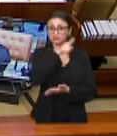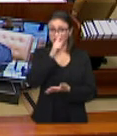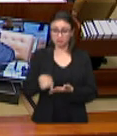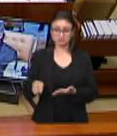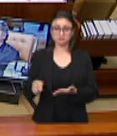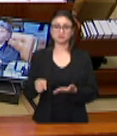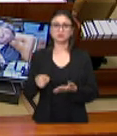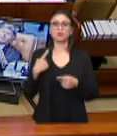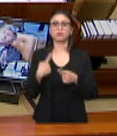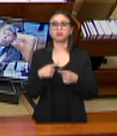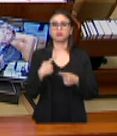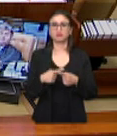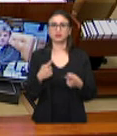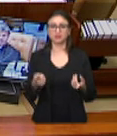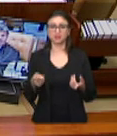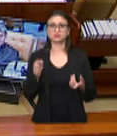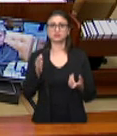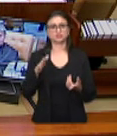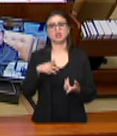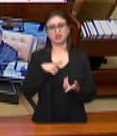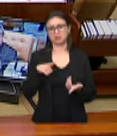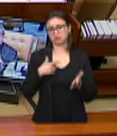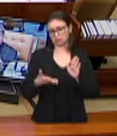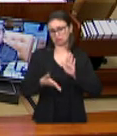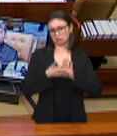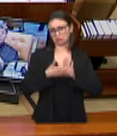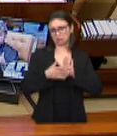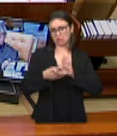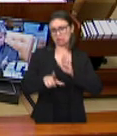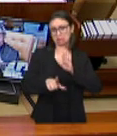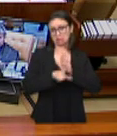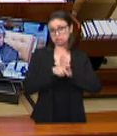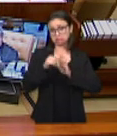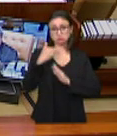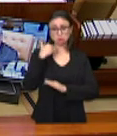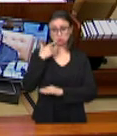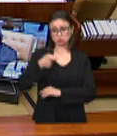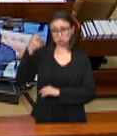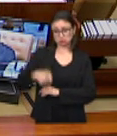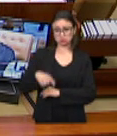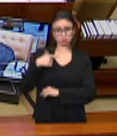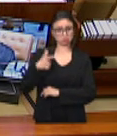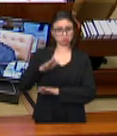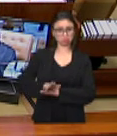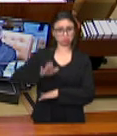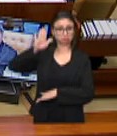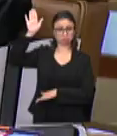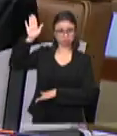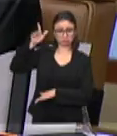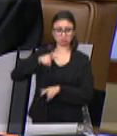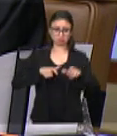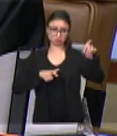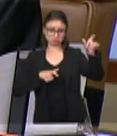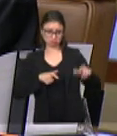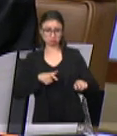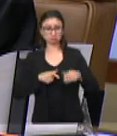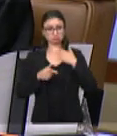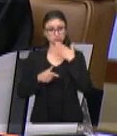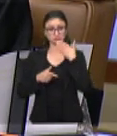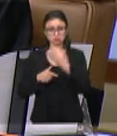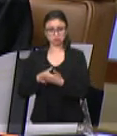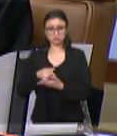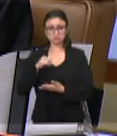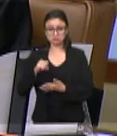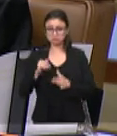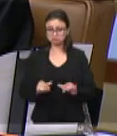nenhuma, porque, como já está previsto a lei, se o juiz não se manifestar, a parte pode oferecer o pedido. Se